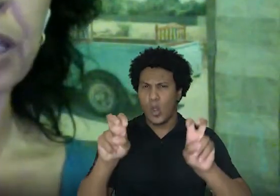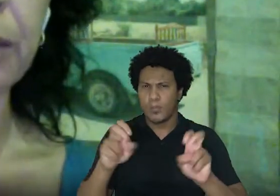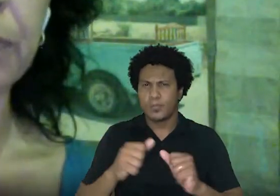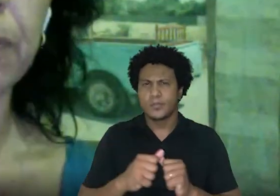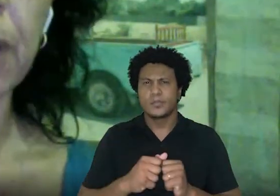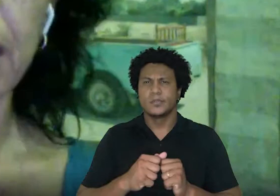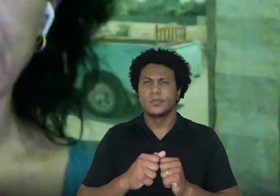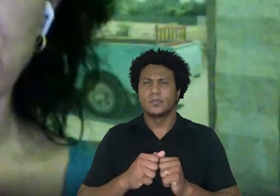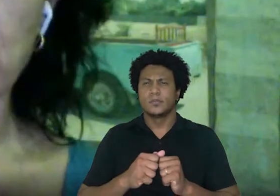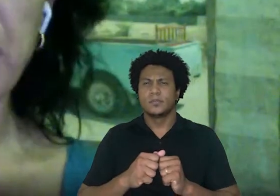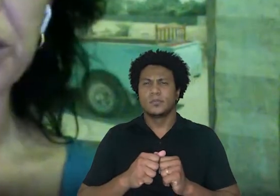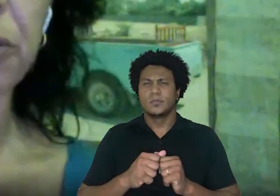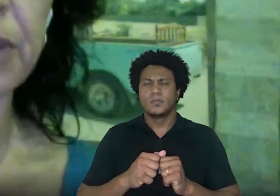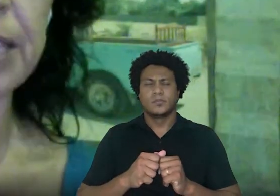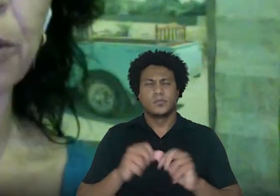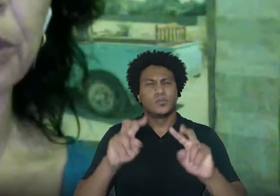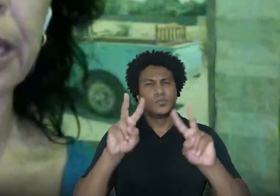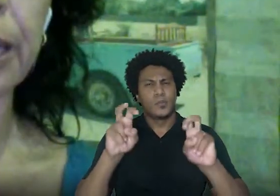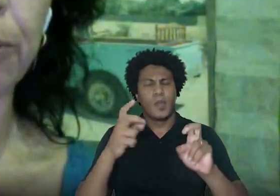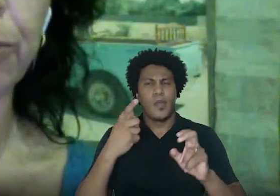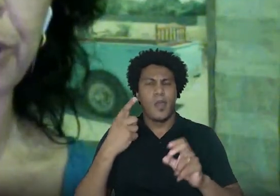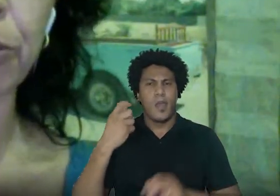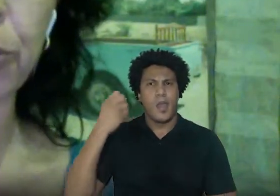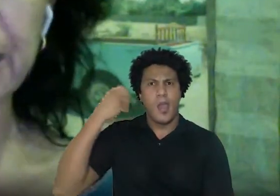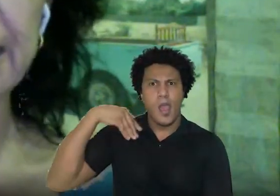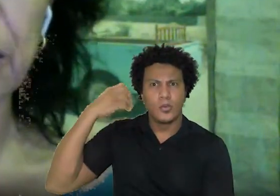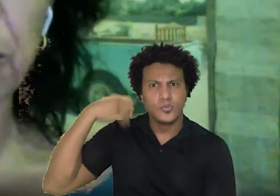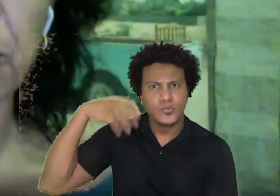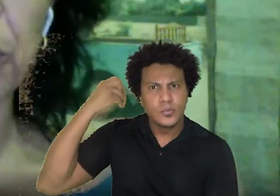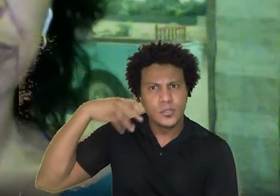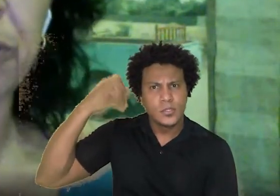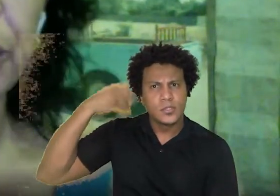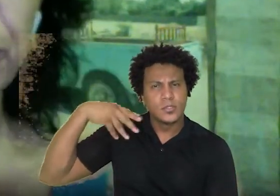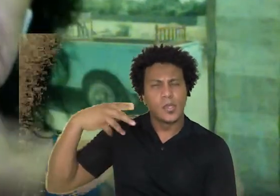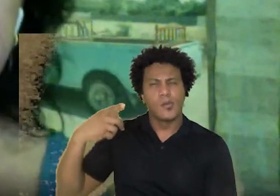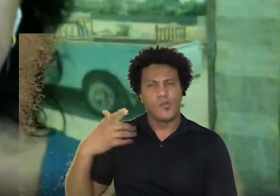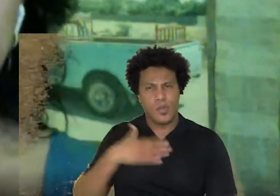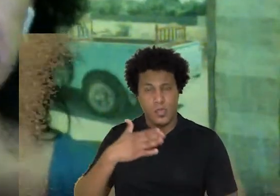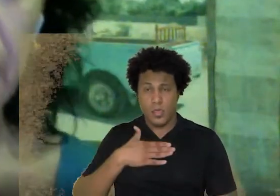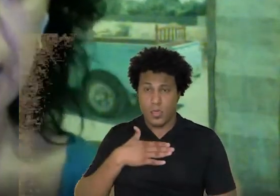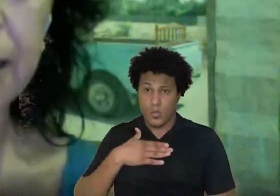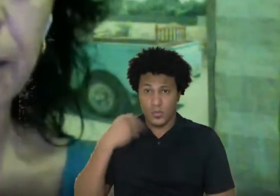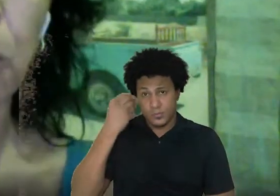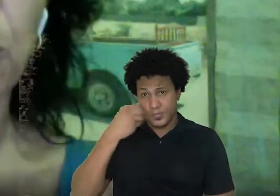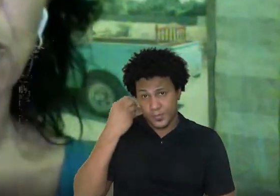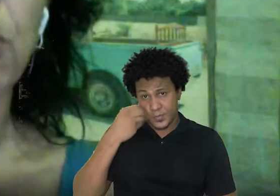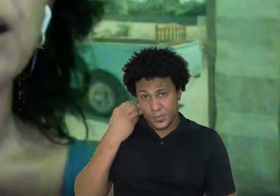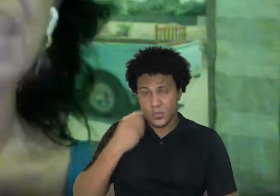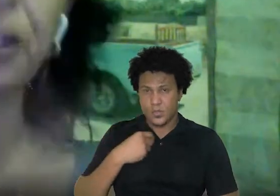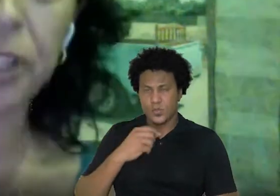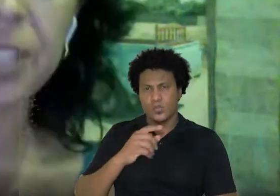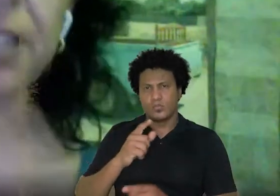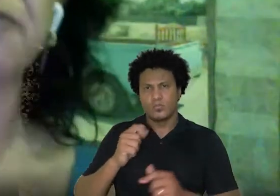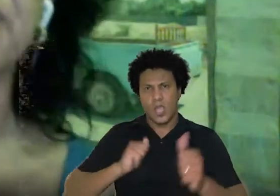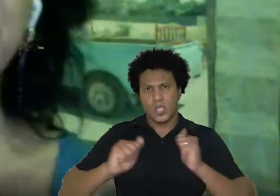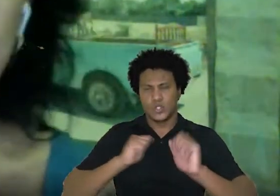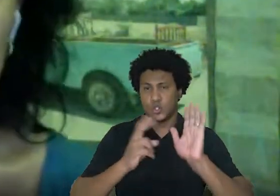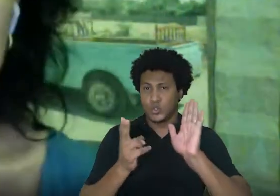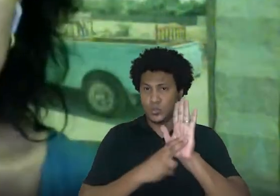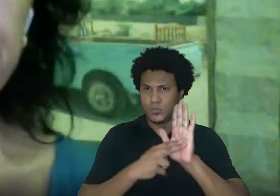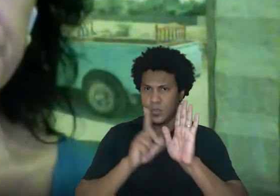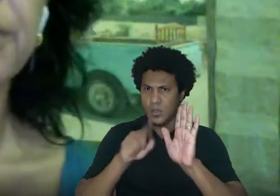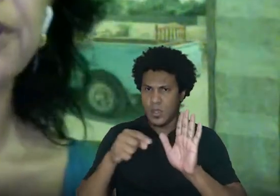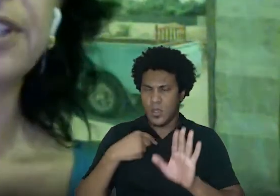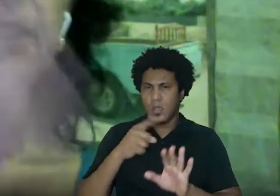própria que começo a fazer roteiro de audiodescrição muito vindo da minha experiência como artista que faz